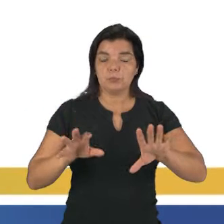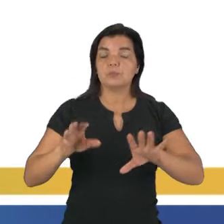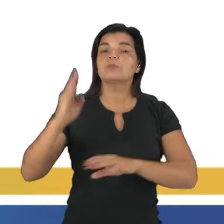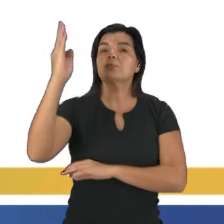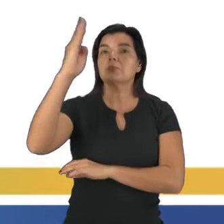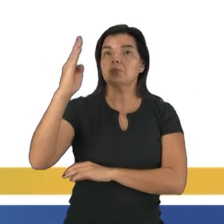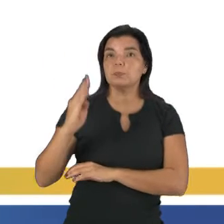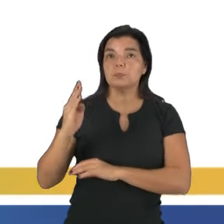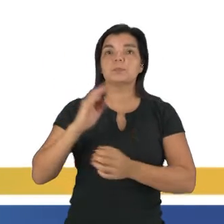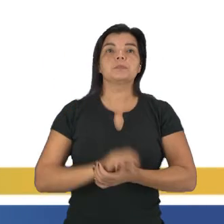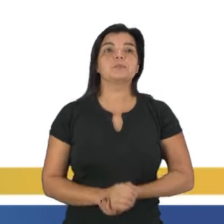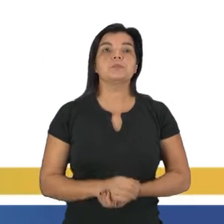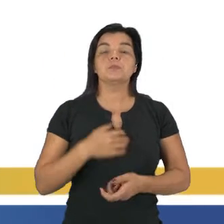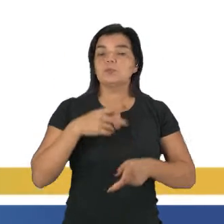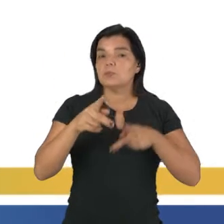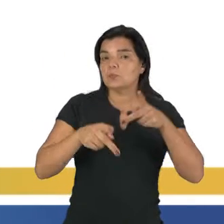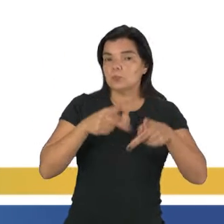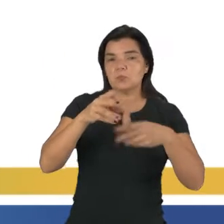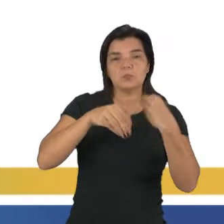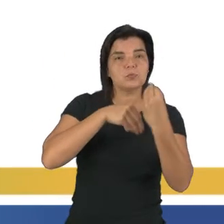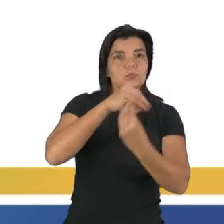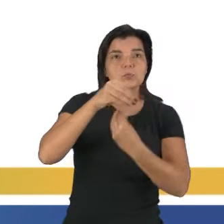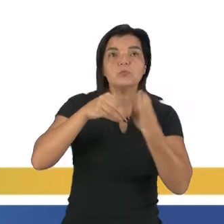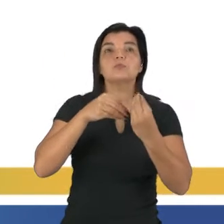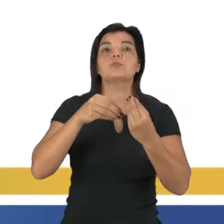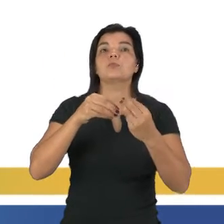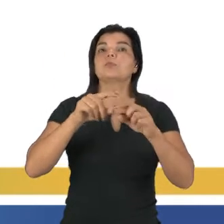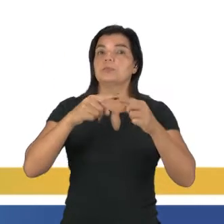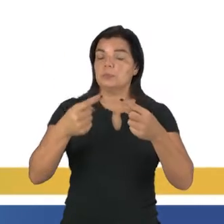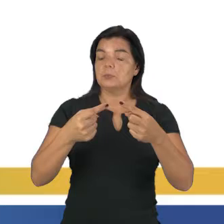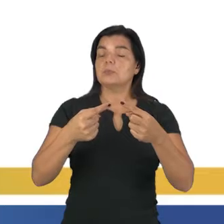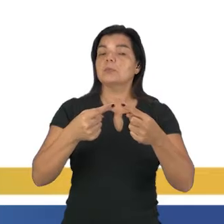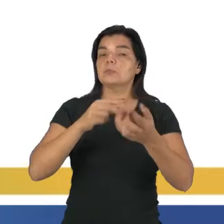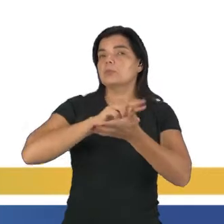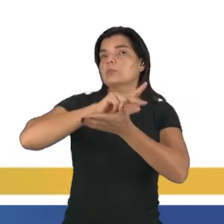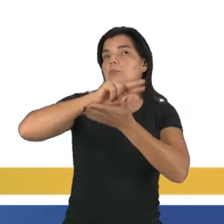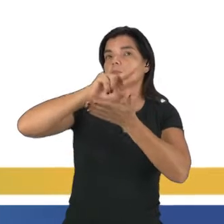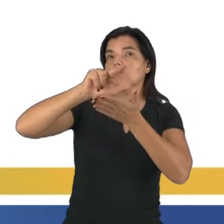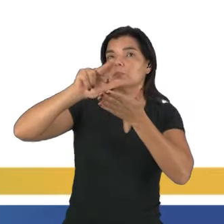território brasileiro, não sendo povos homogêneos,